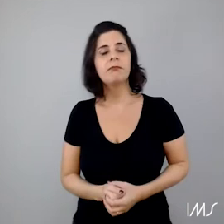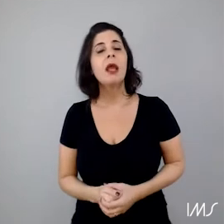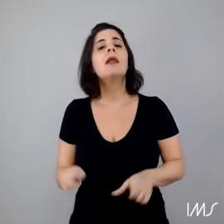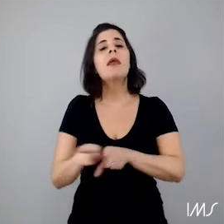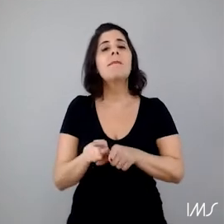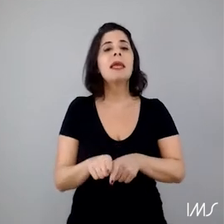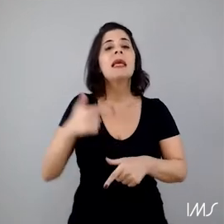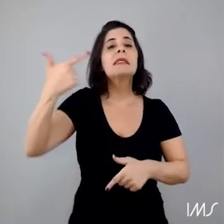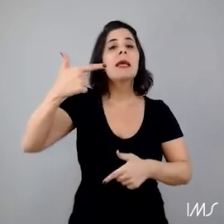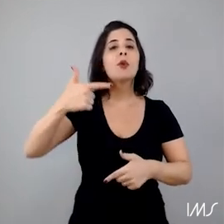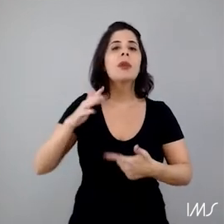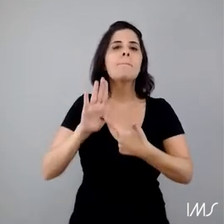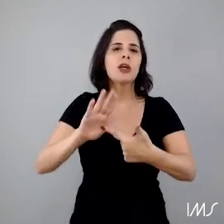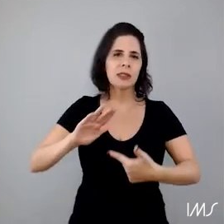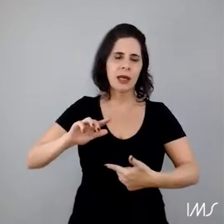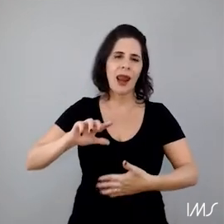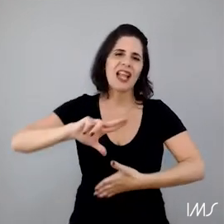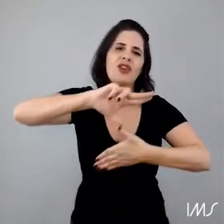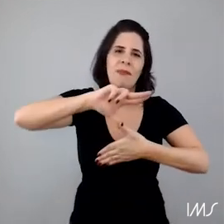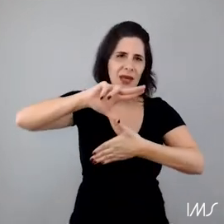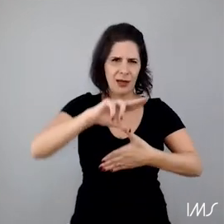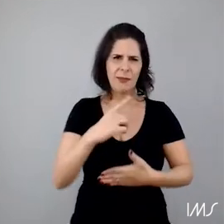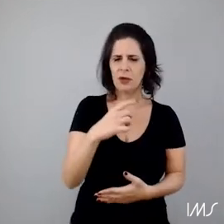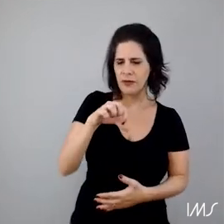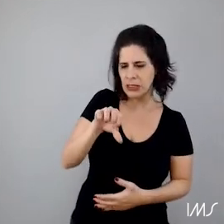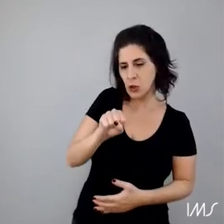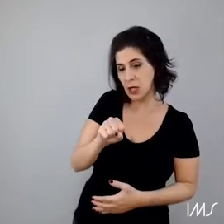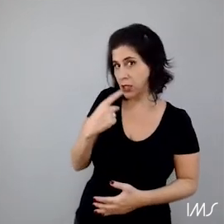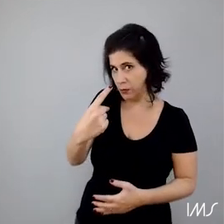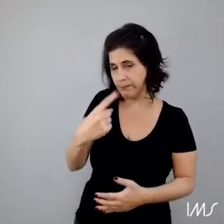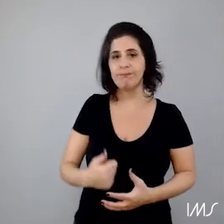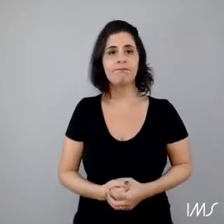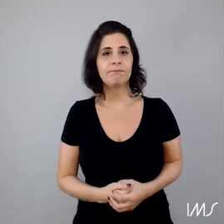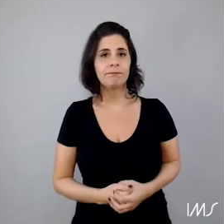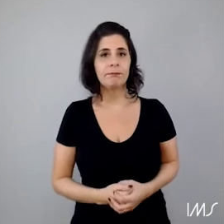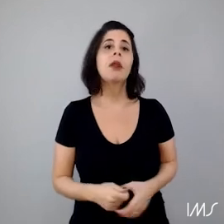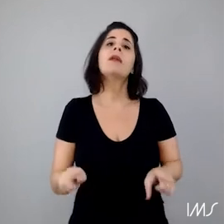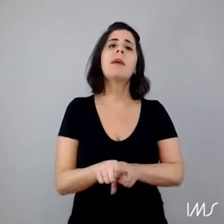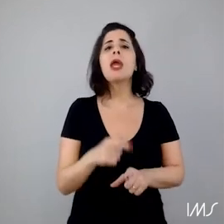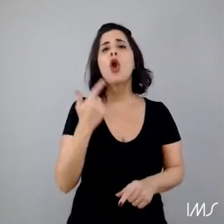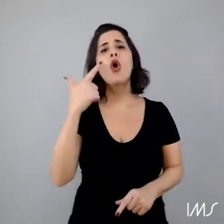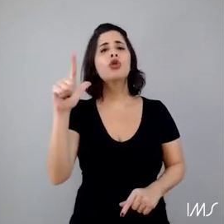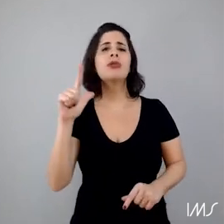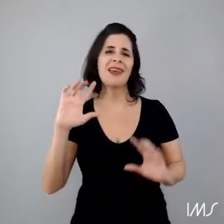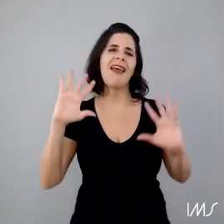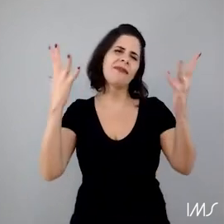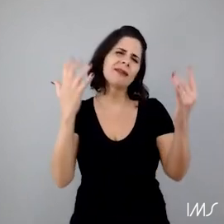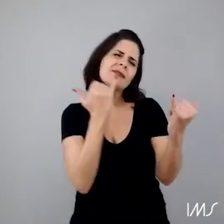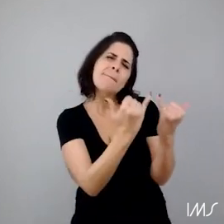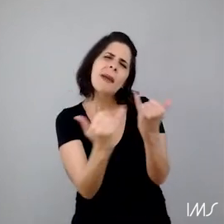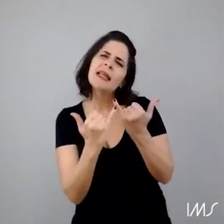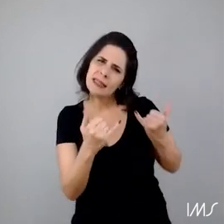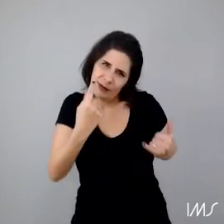latino-americano de fotografia, realizado no México em 81, além de vários outros eventos do gênero no